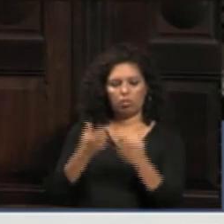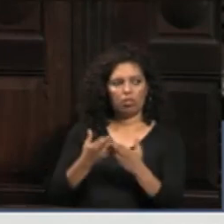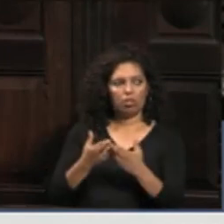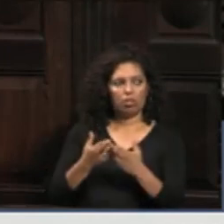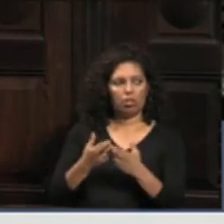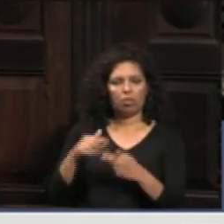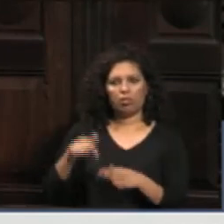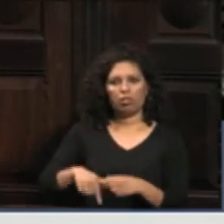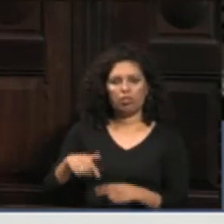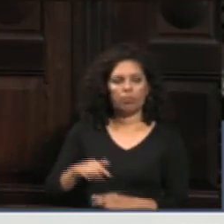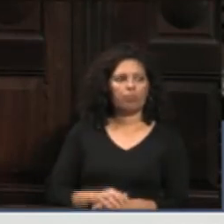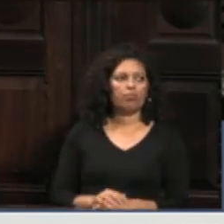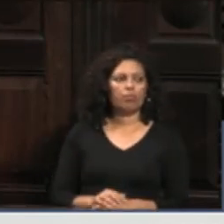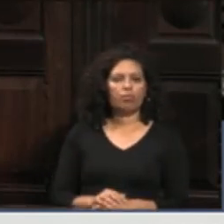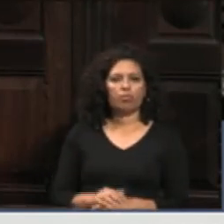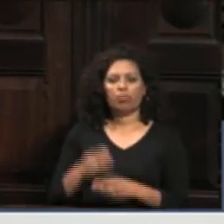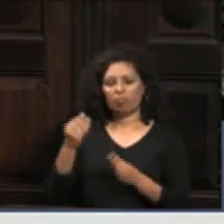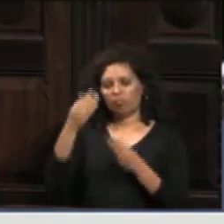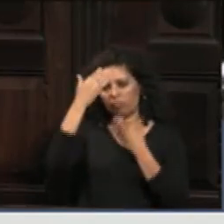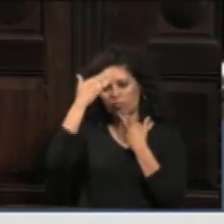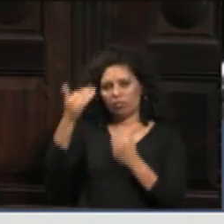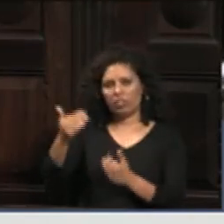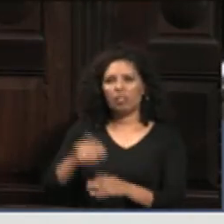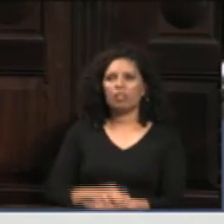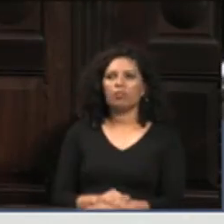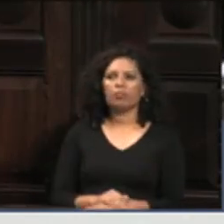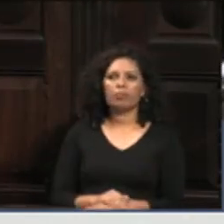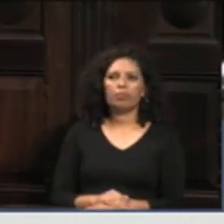minha aqui nesta tribuna. Muito obrigado, senhor presidente.